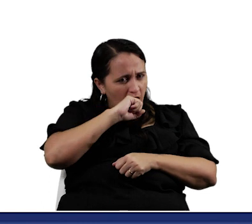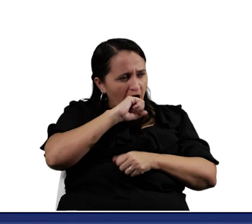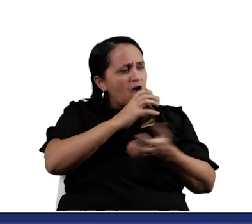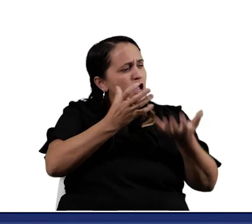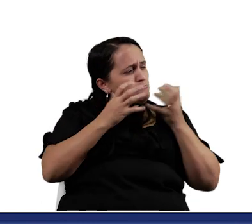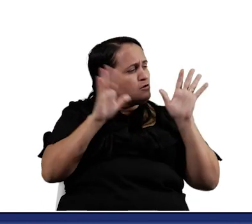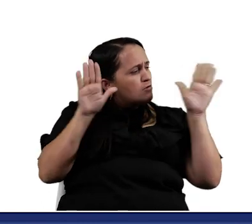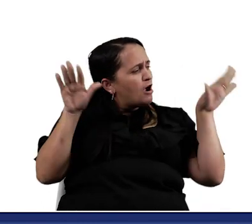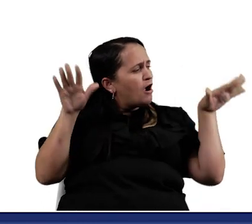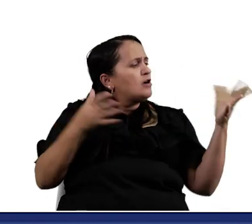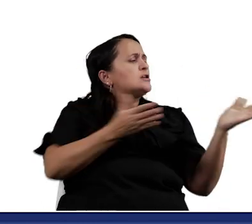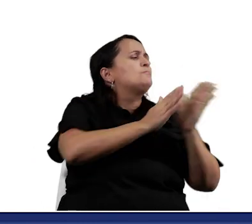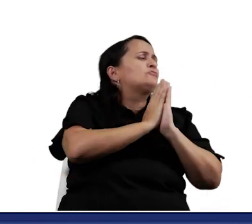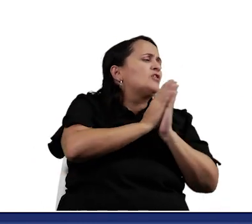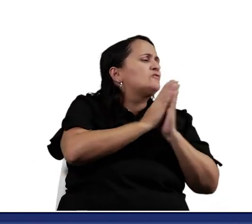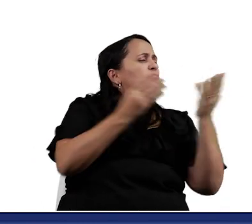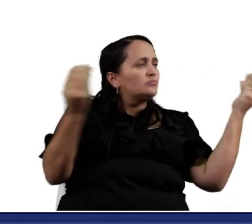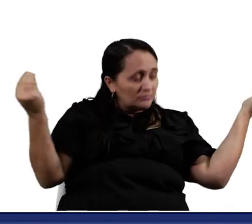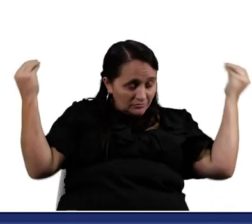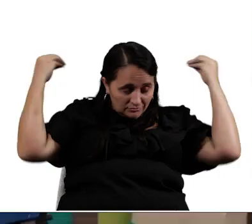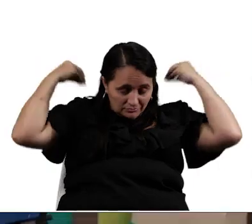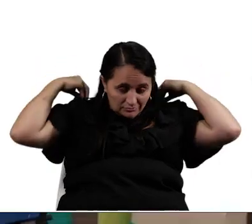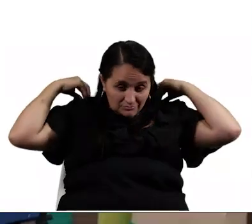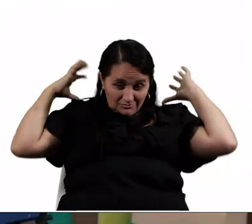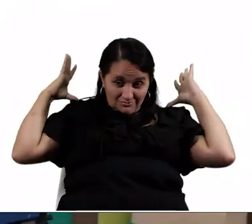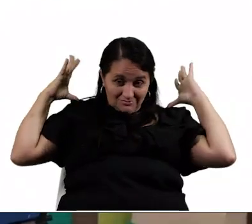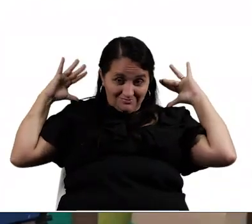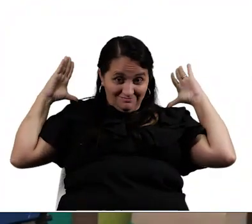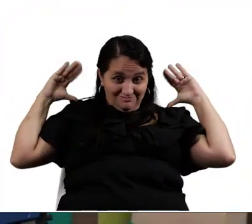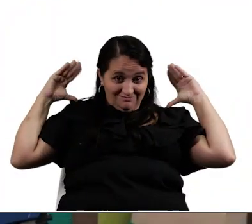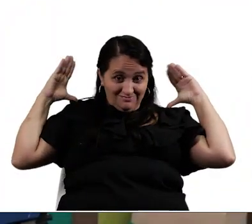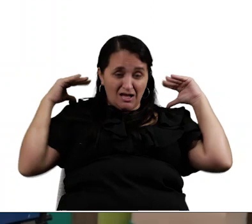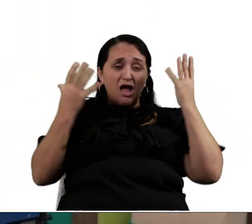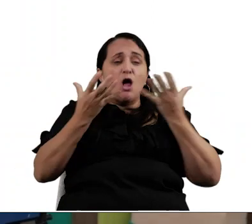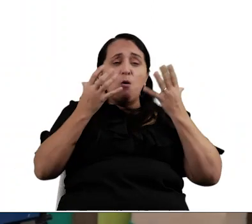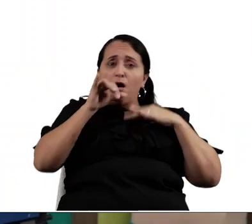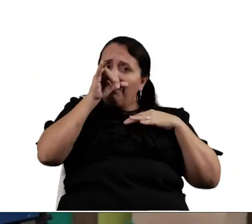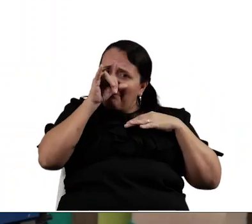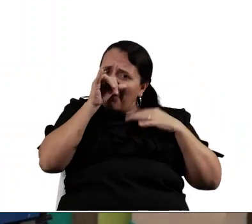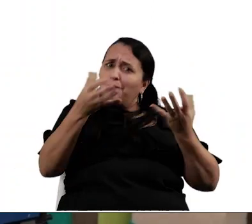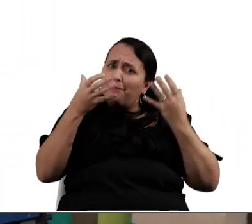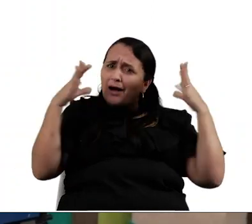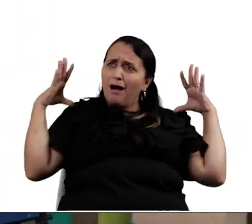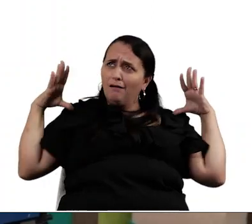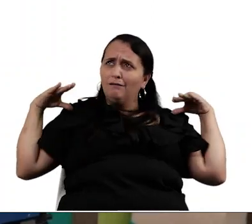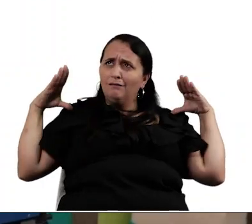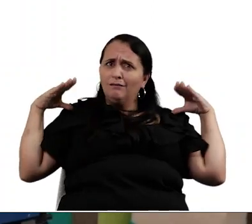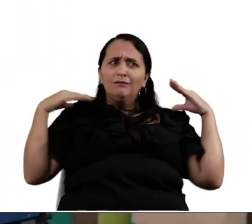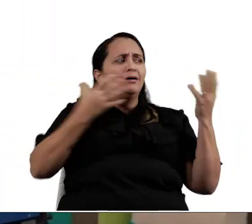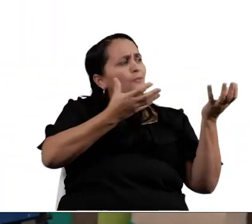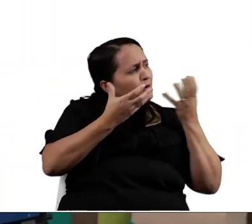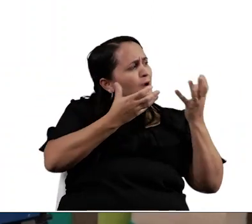lhe que arranjasse umas asas iguais para ele voar também. E ele ficava, eu também quero voar, falava com o